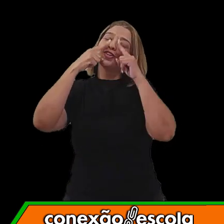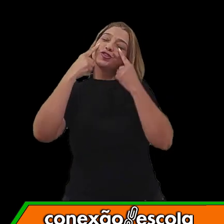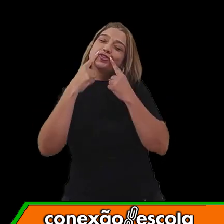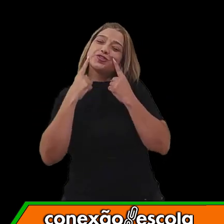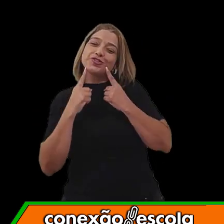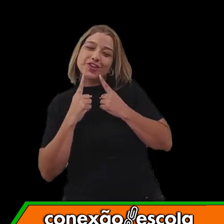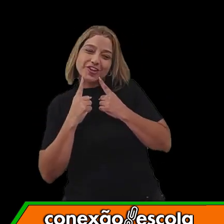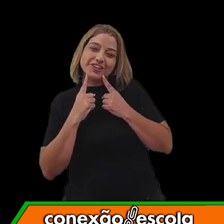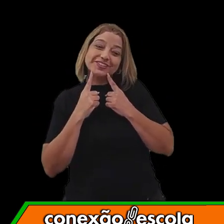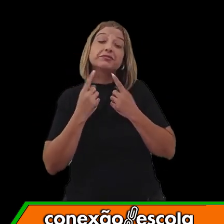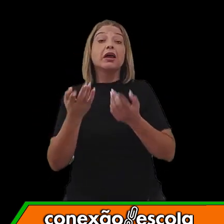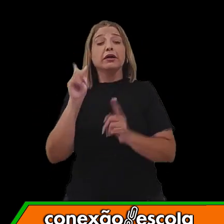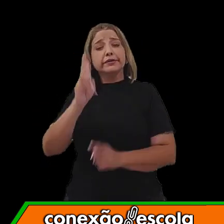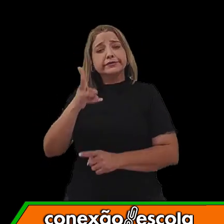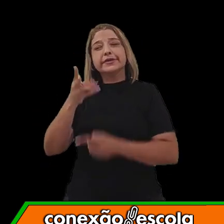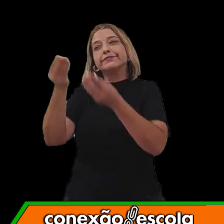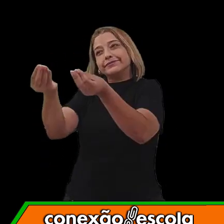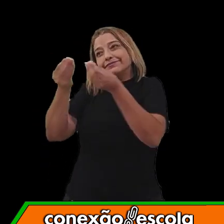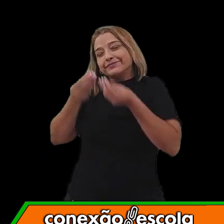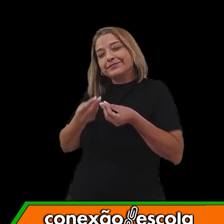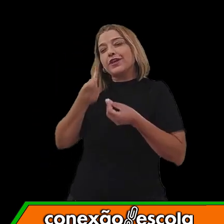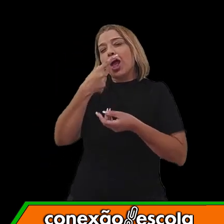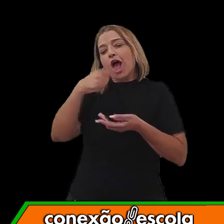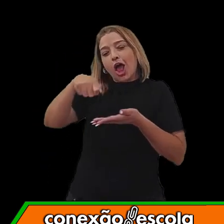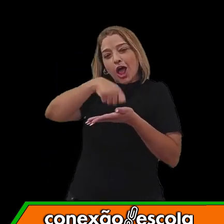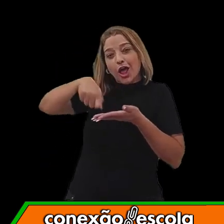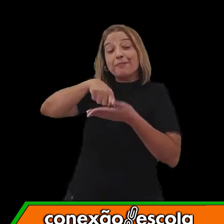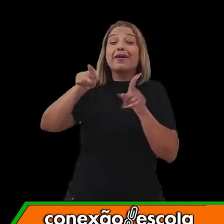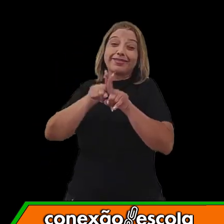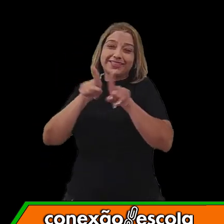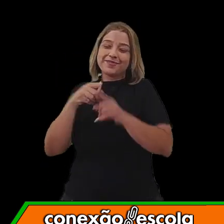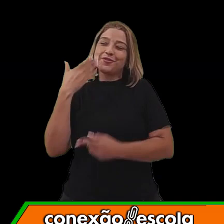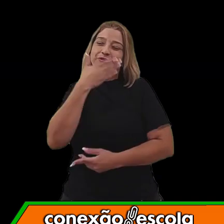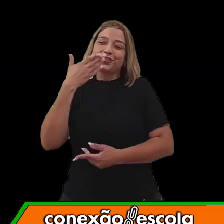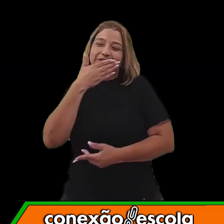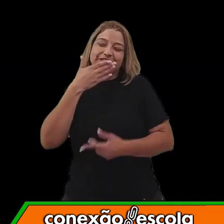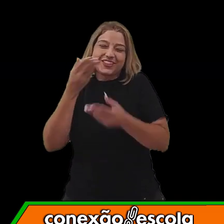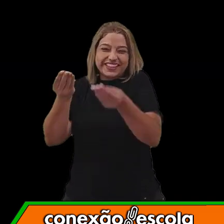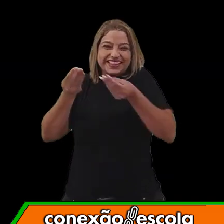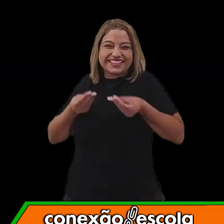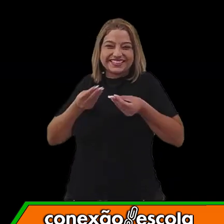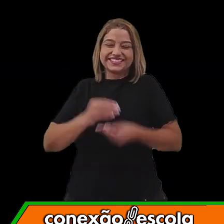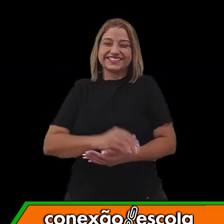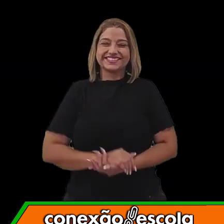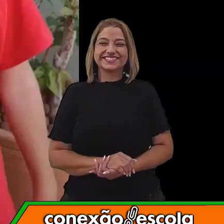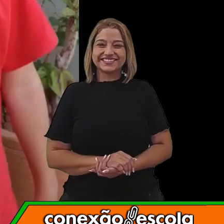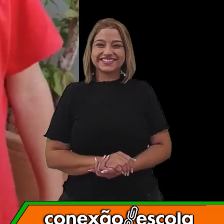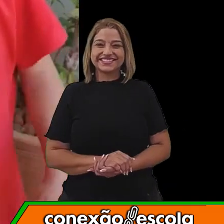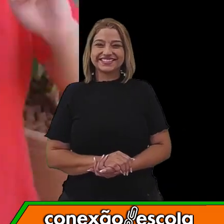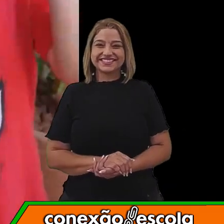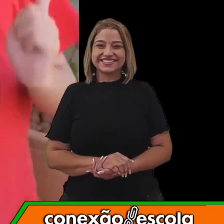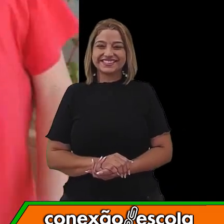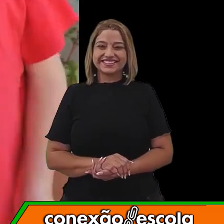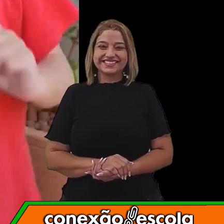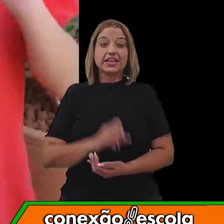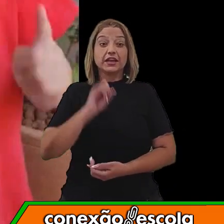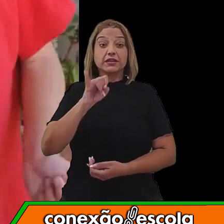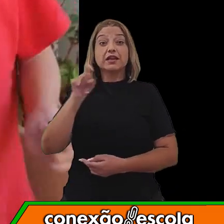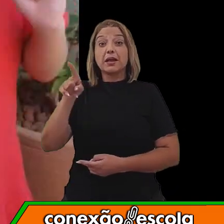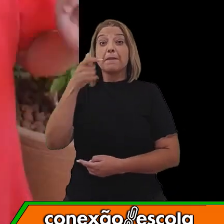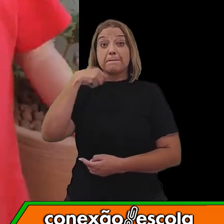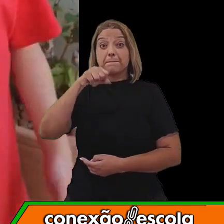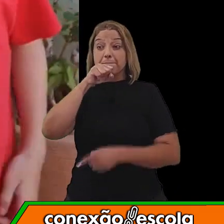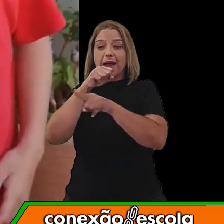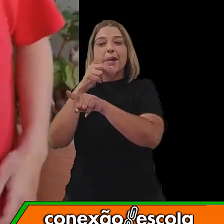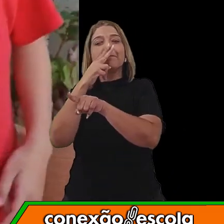e chora. e chora. Traz Remédio e sobremesa. Tem pai que é